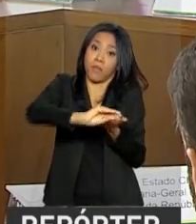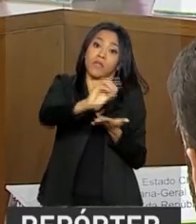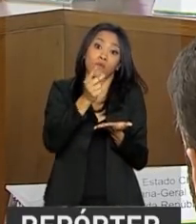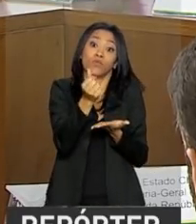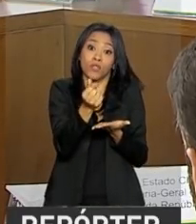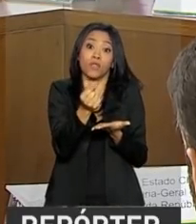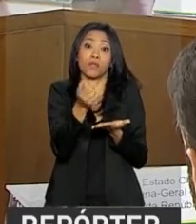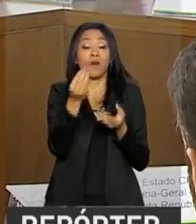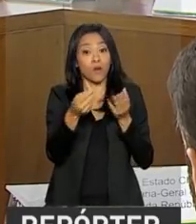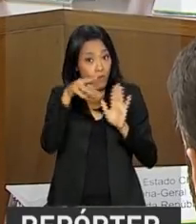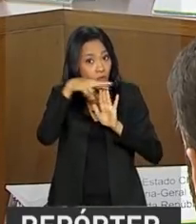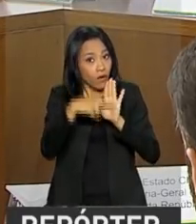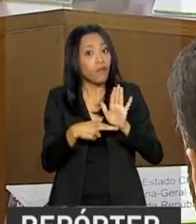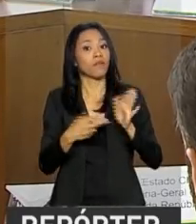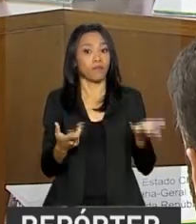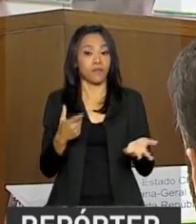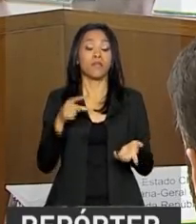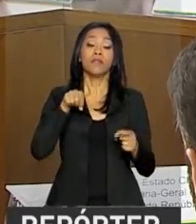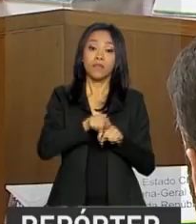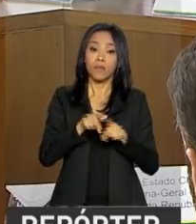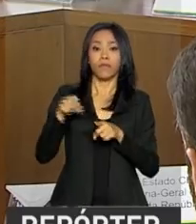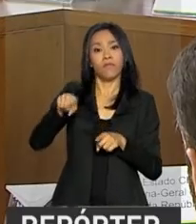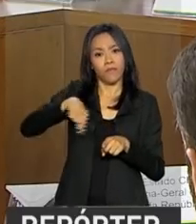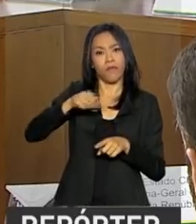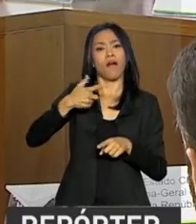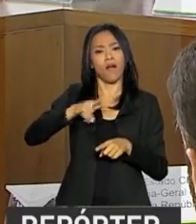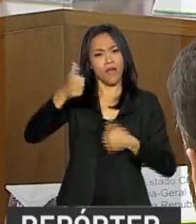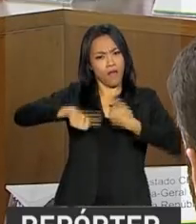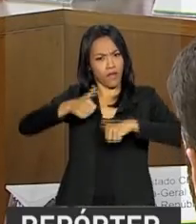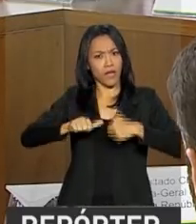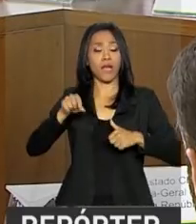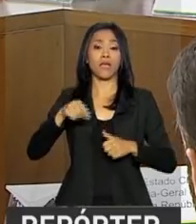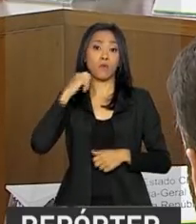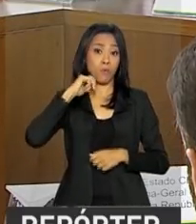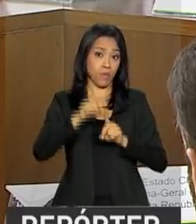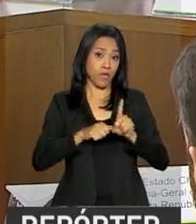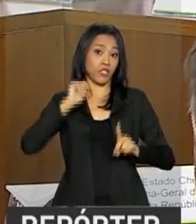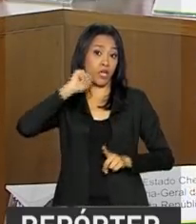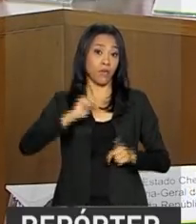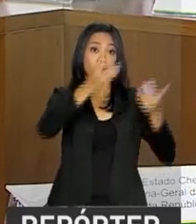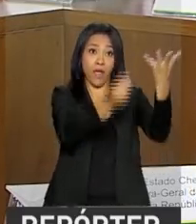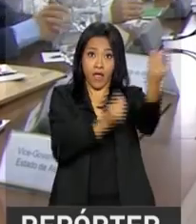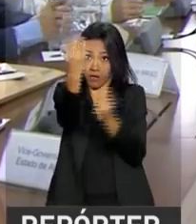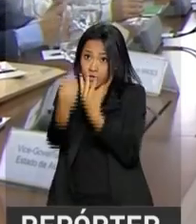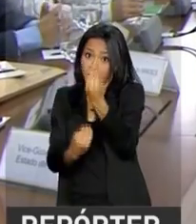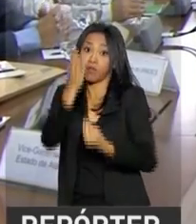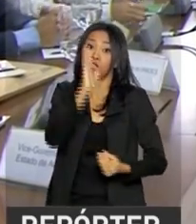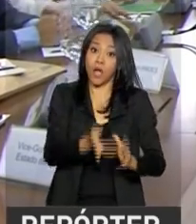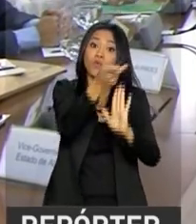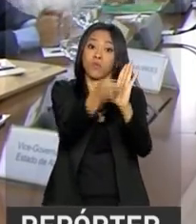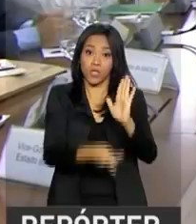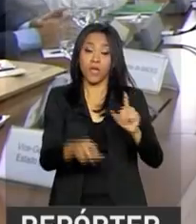monitorar e avaliar a aplicação dos recursos em abril o comitê começa a receber os projetos dos estados e de municípios